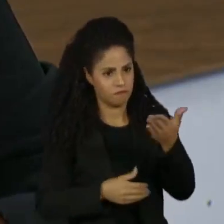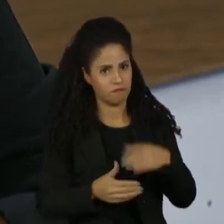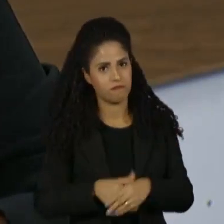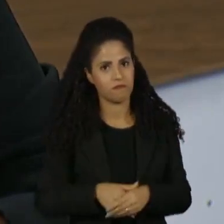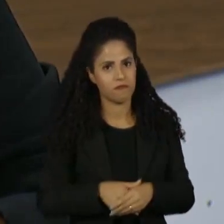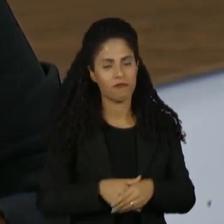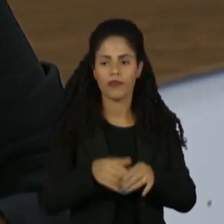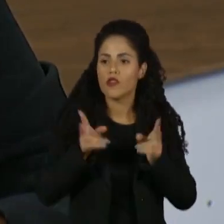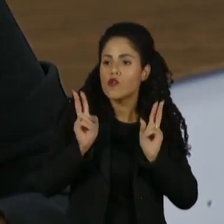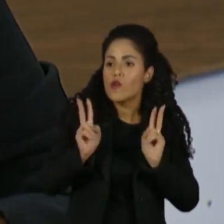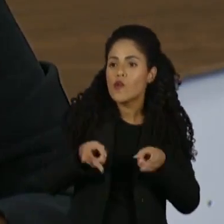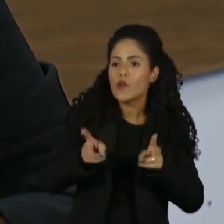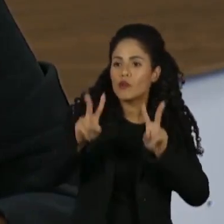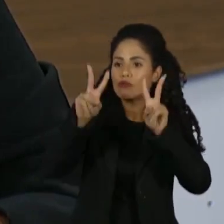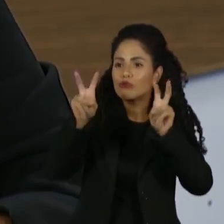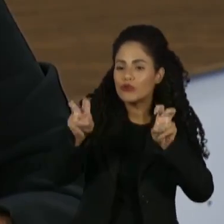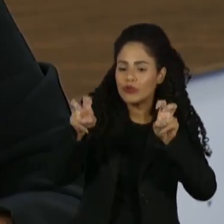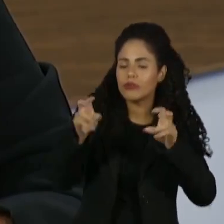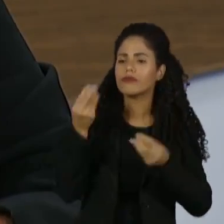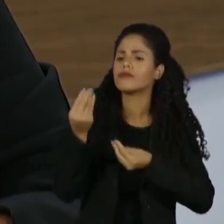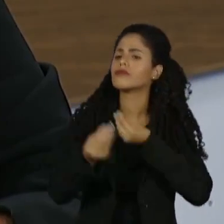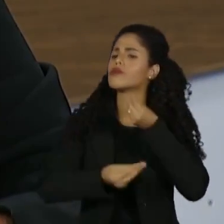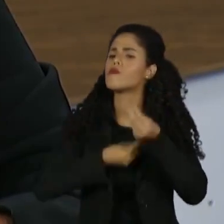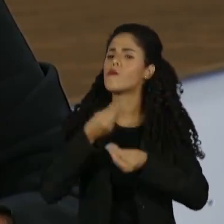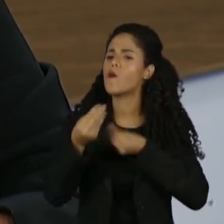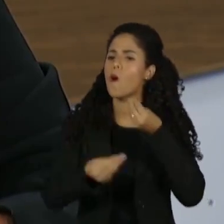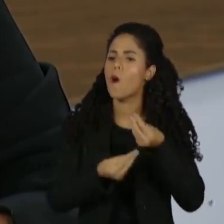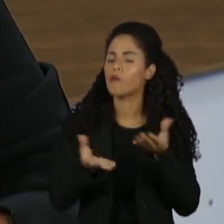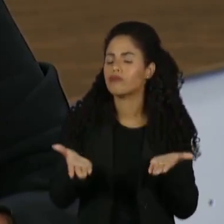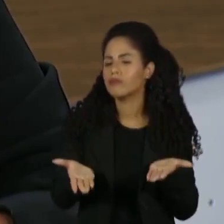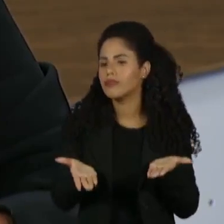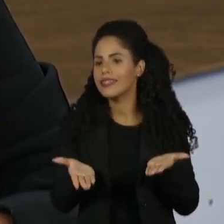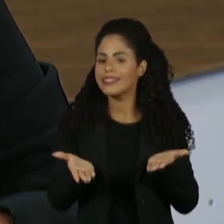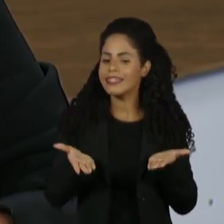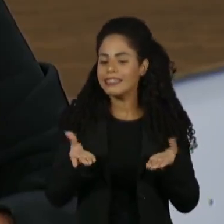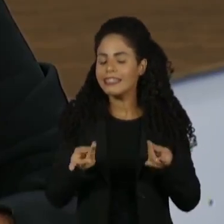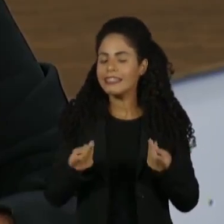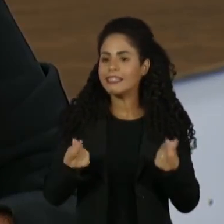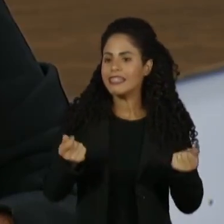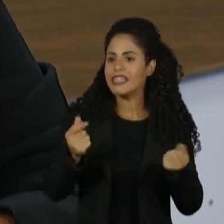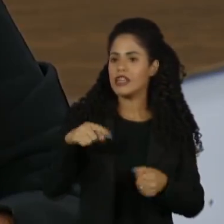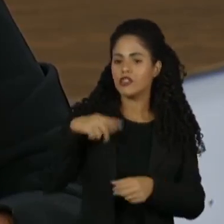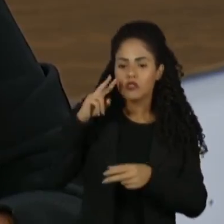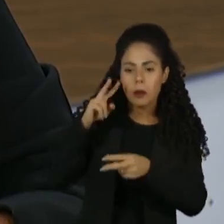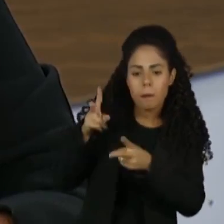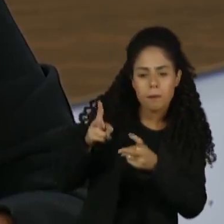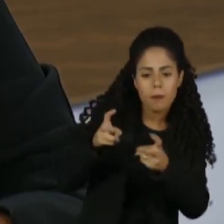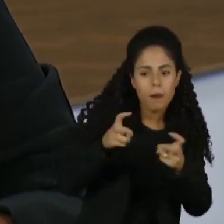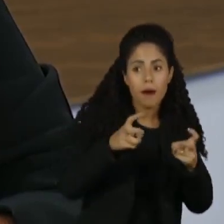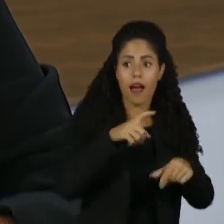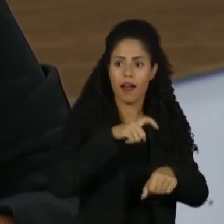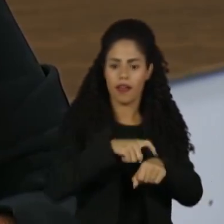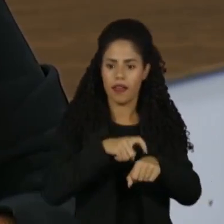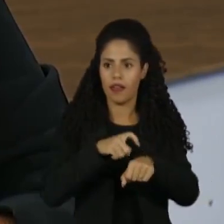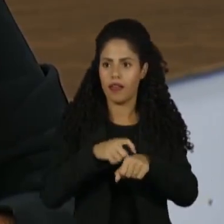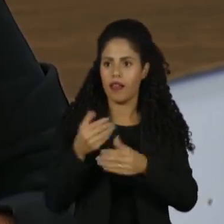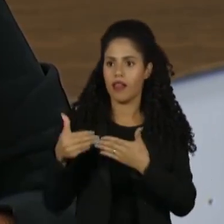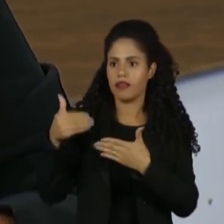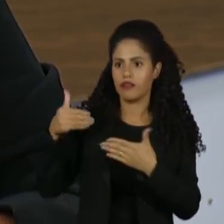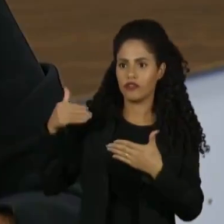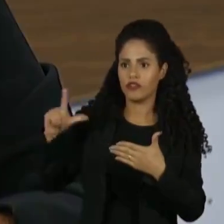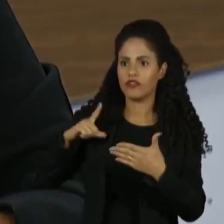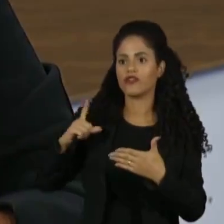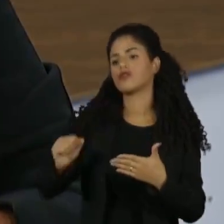Eu queria continuar nesse tema e queria entender como eram os bastidores. Assim, a gente vê que nessa época existia muita misoginia